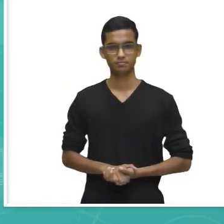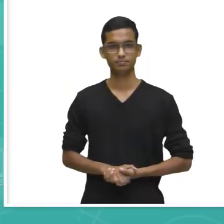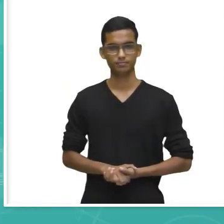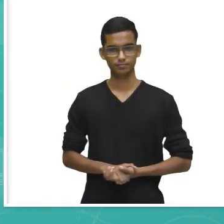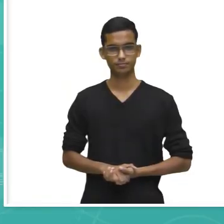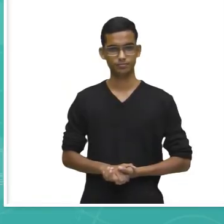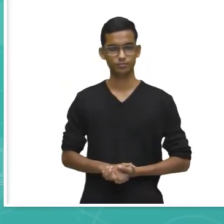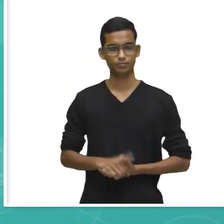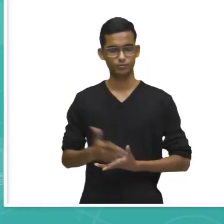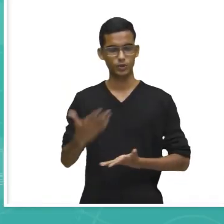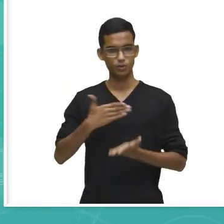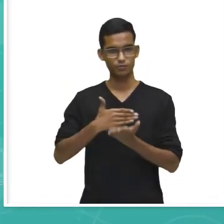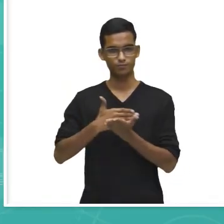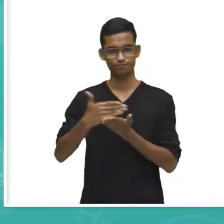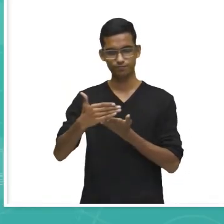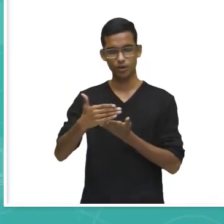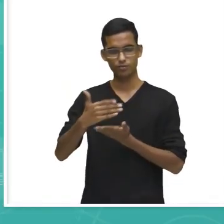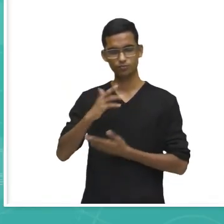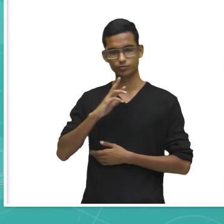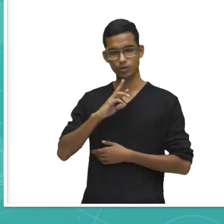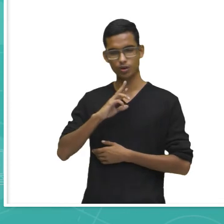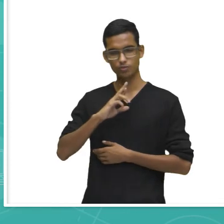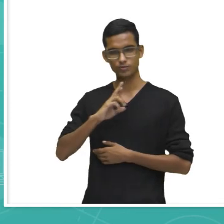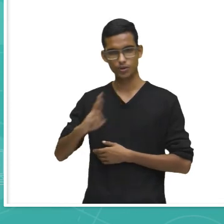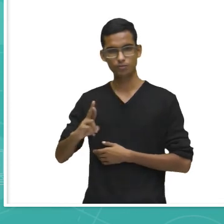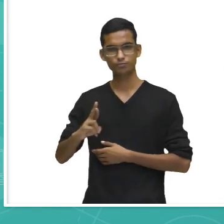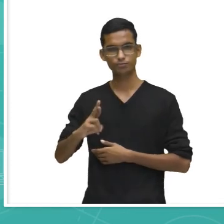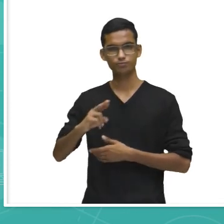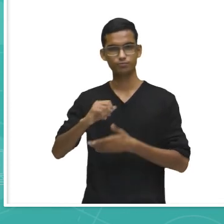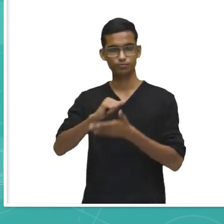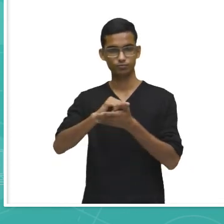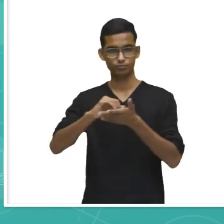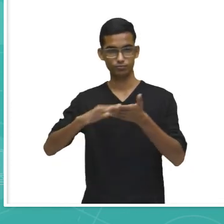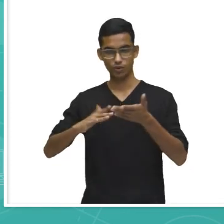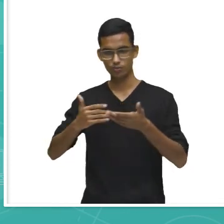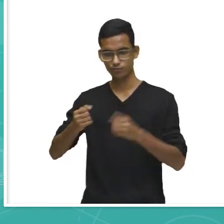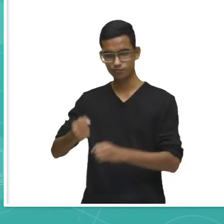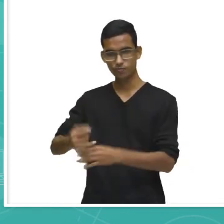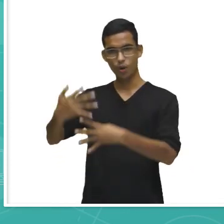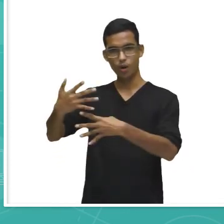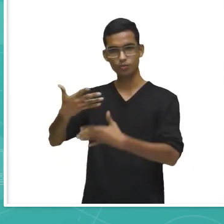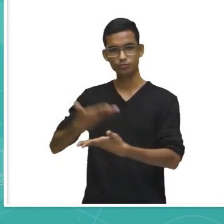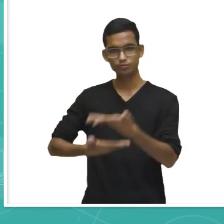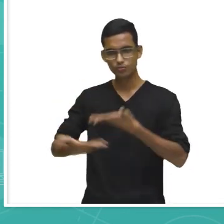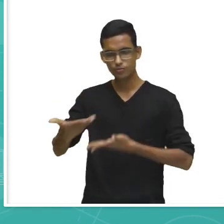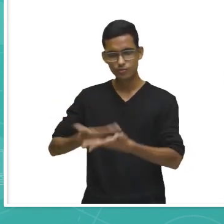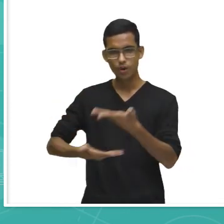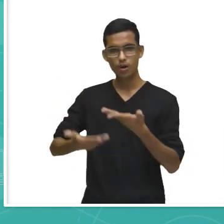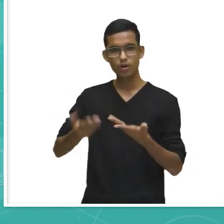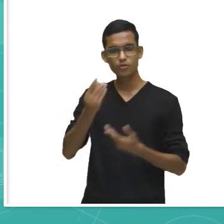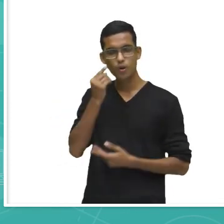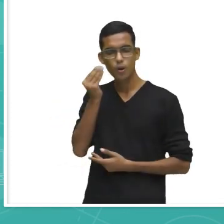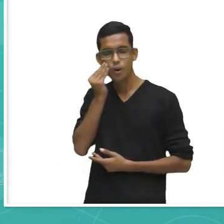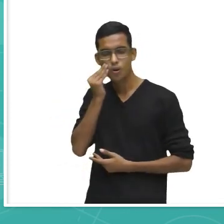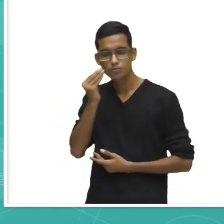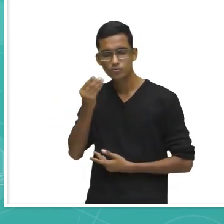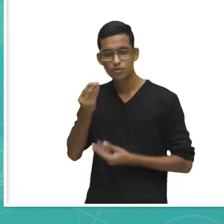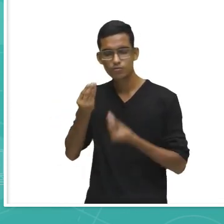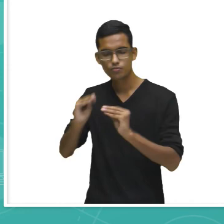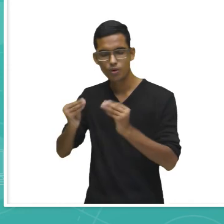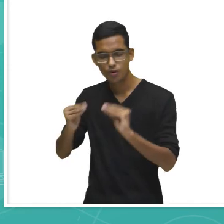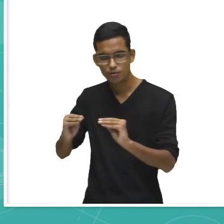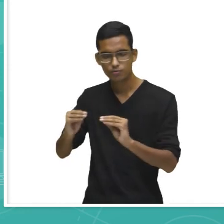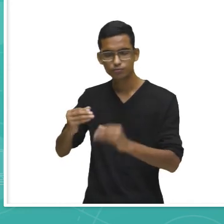bem, vamos iniciar o nosso momento de interatividade, onde nós vamos ver quais são as respostas, né, da nossa atividade. Mas primeiro